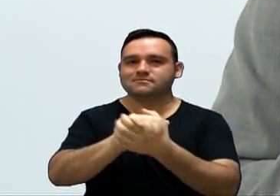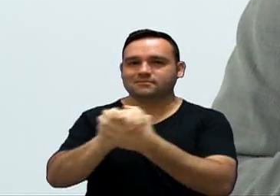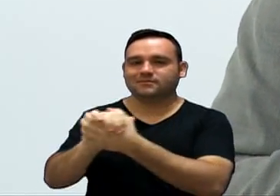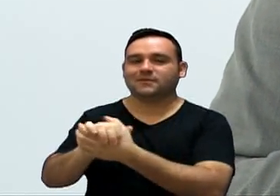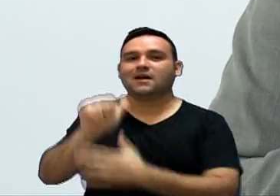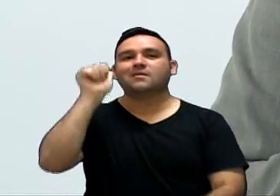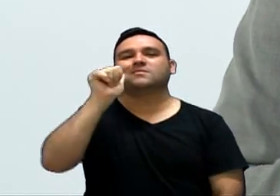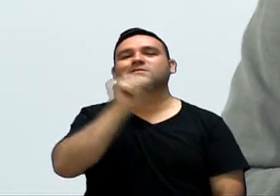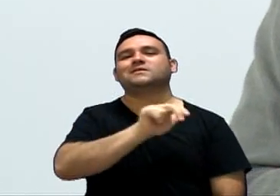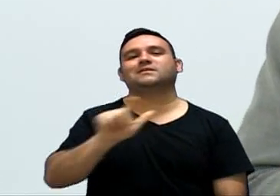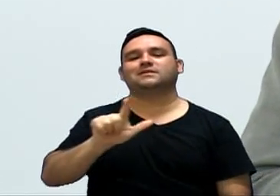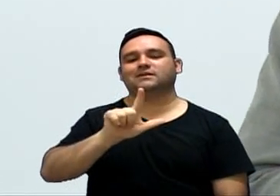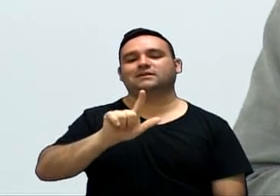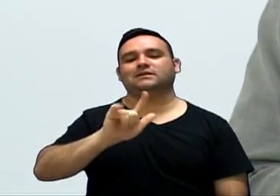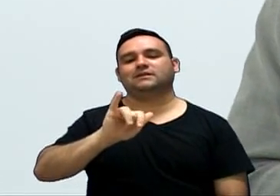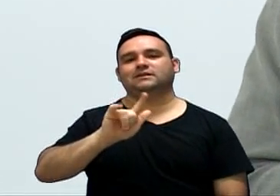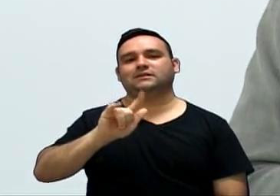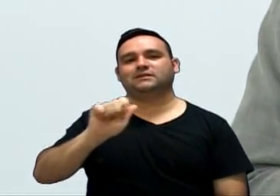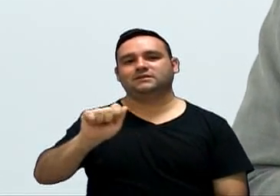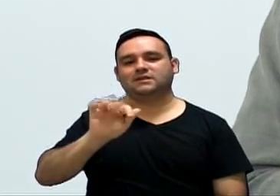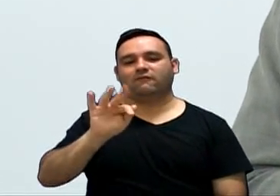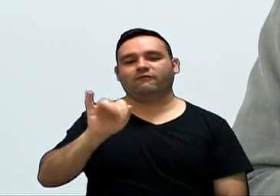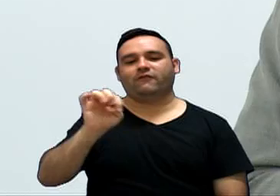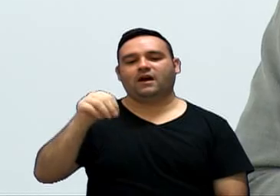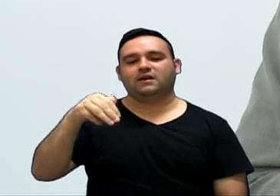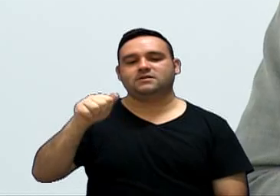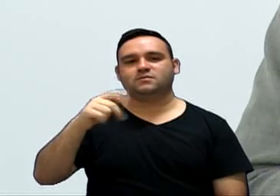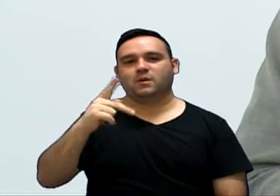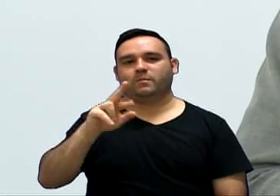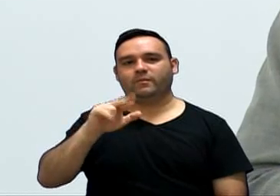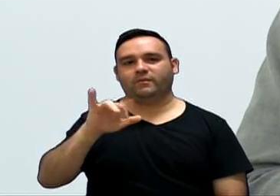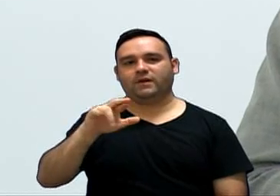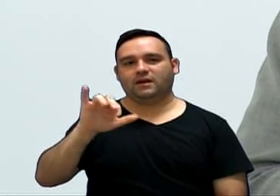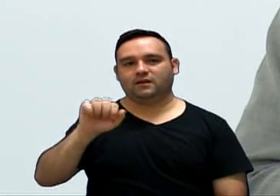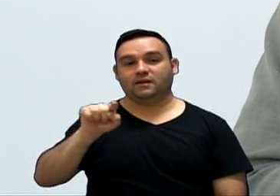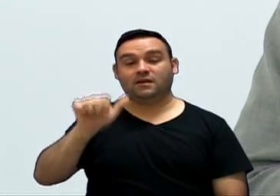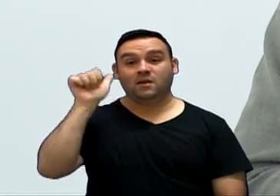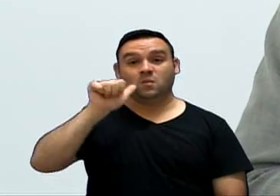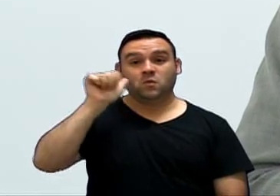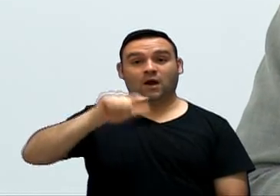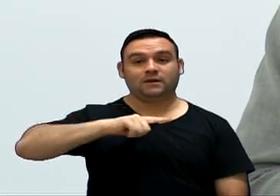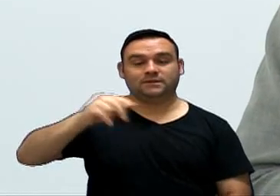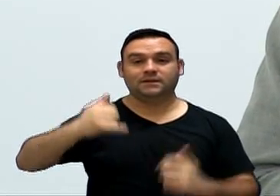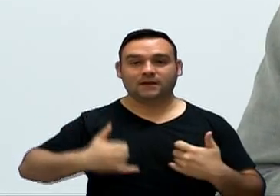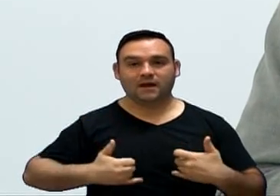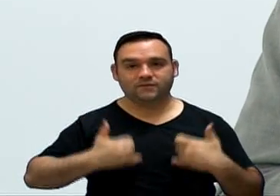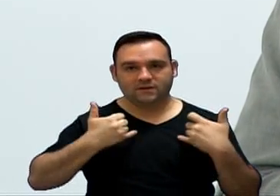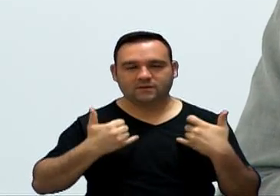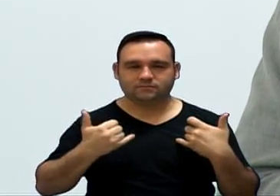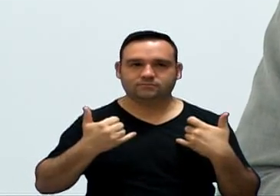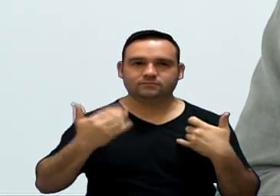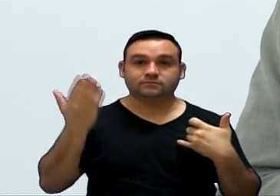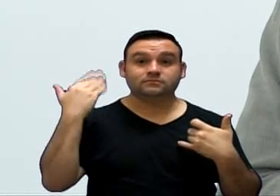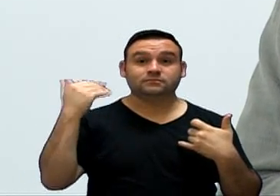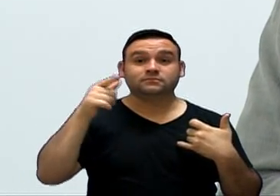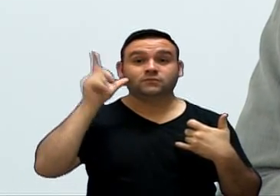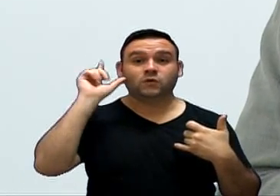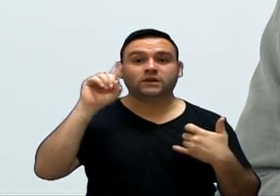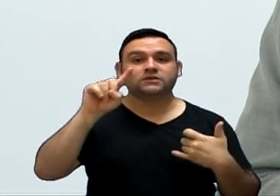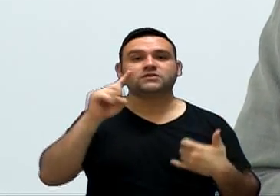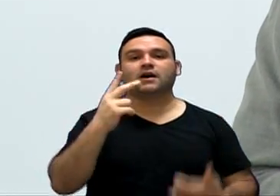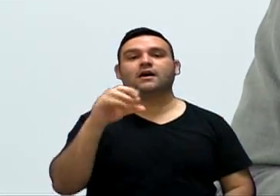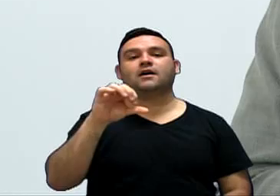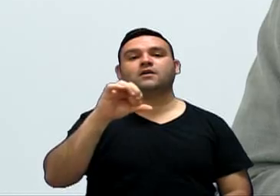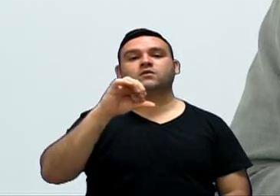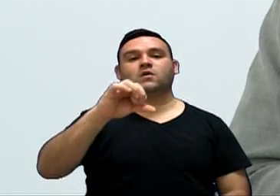à senhora Lígia de Fátima Pereira pela passagem da sua data natalícia ocorrida ontem, dia